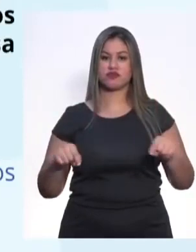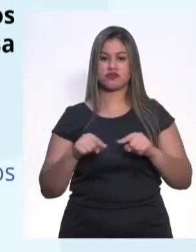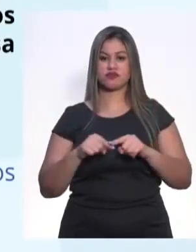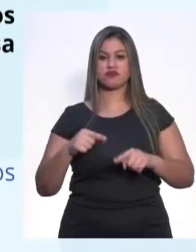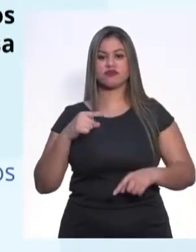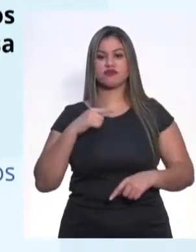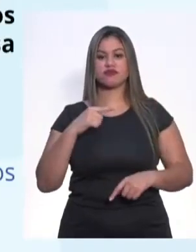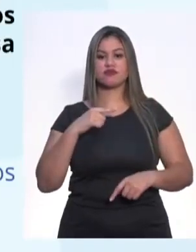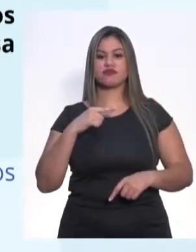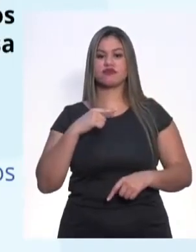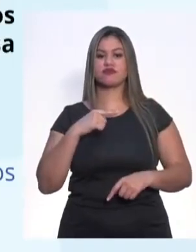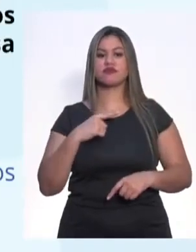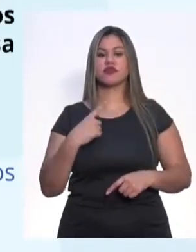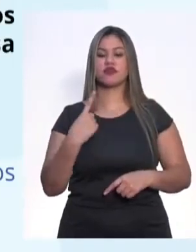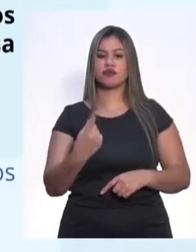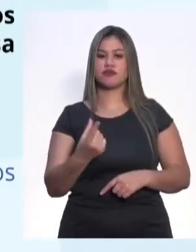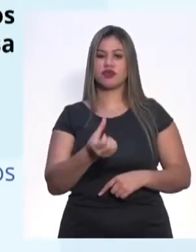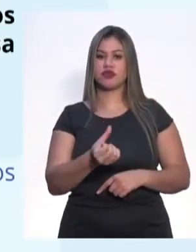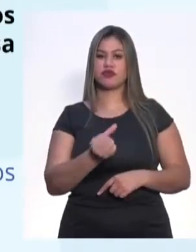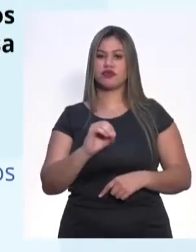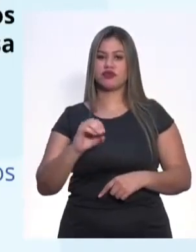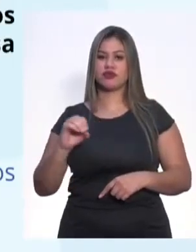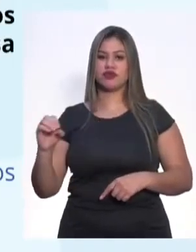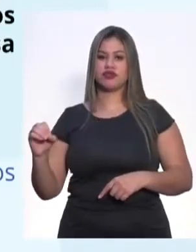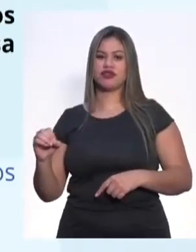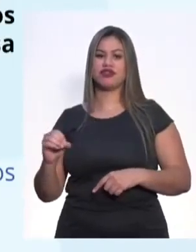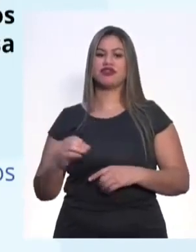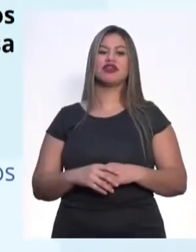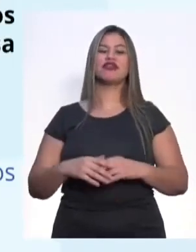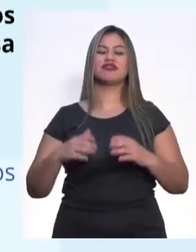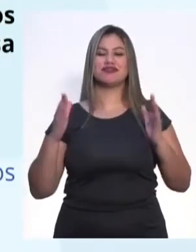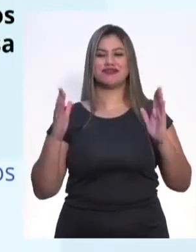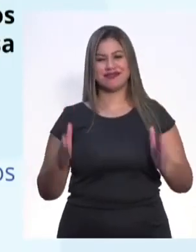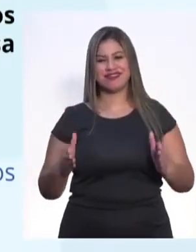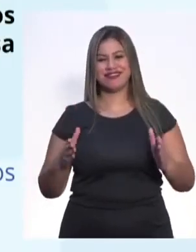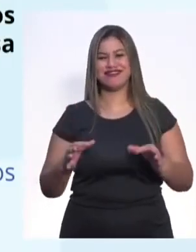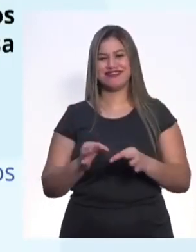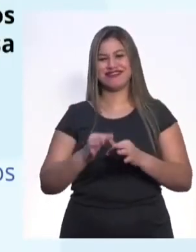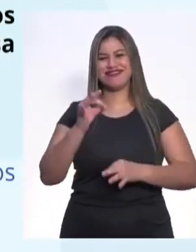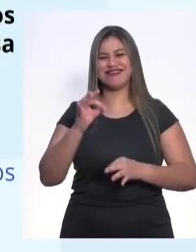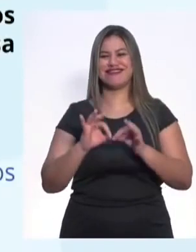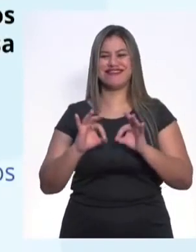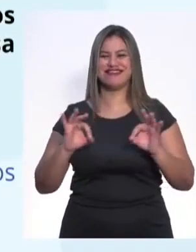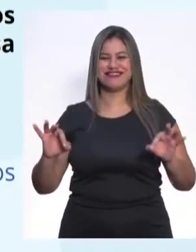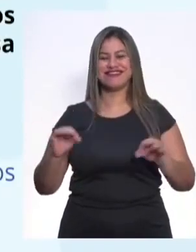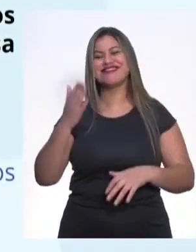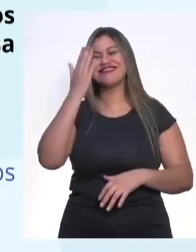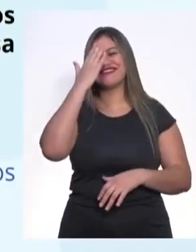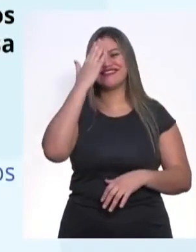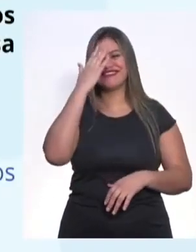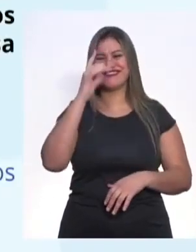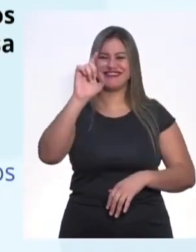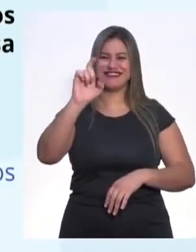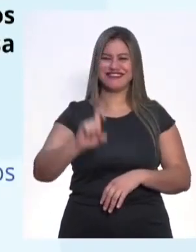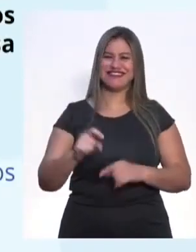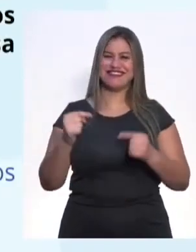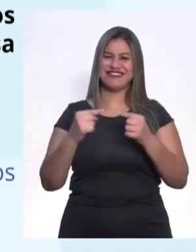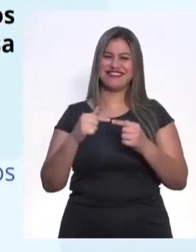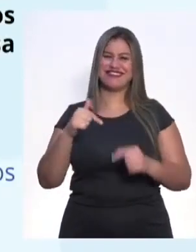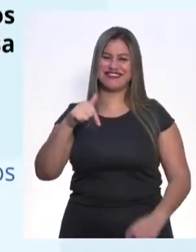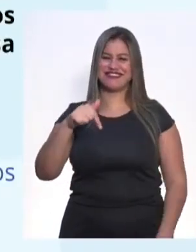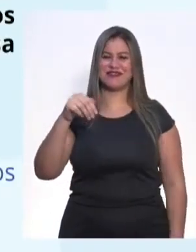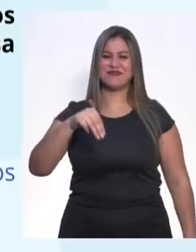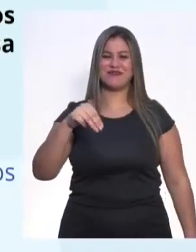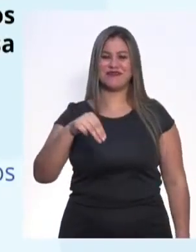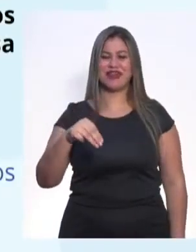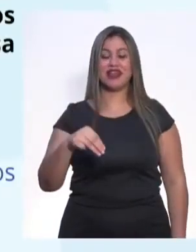área é 2.600. A gente tem as medidas dos lados ali. A gente já sabe que o x vale 7 metros. Agora, o que ele está falando ali do lado?